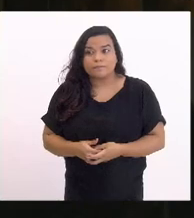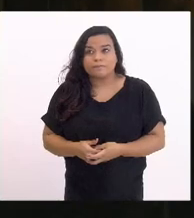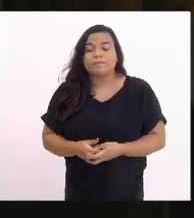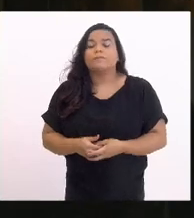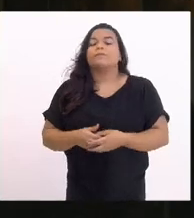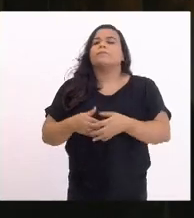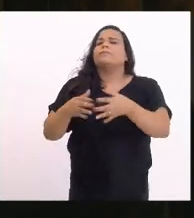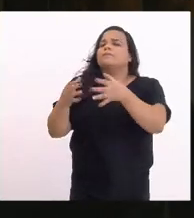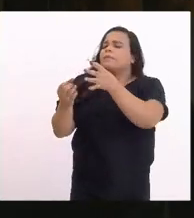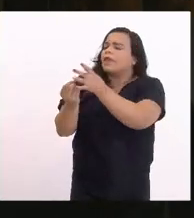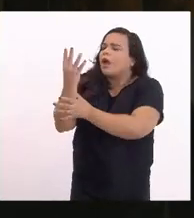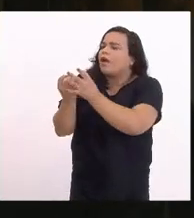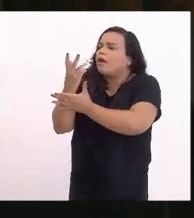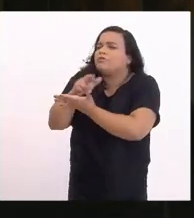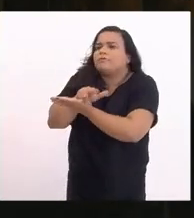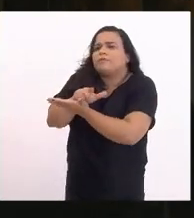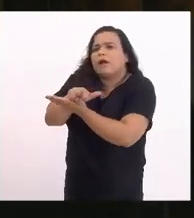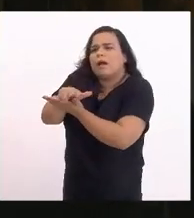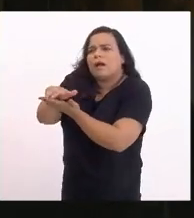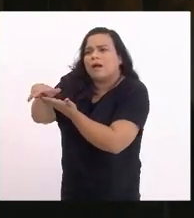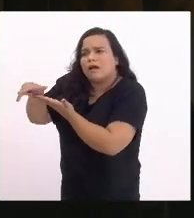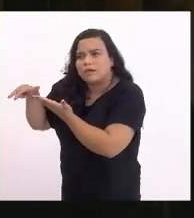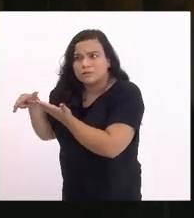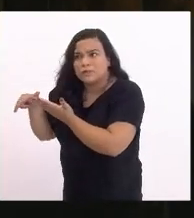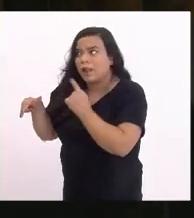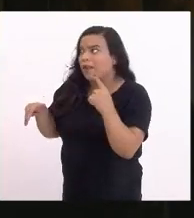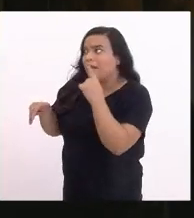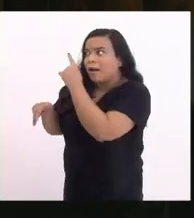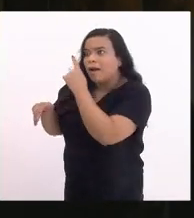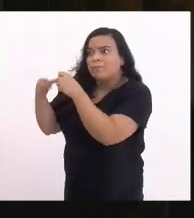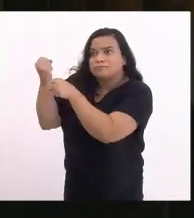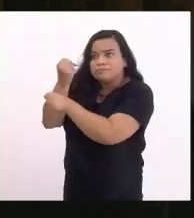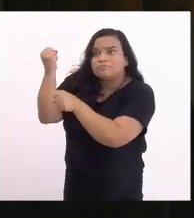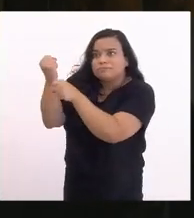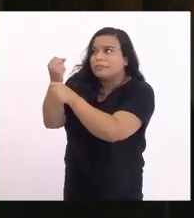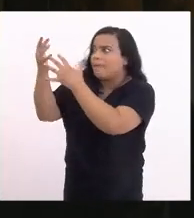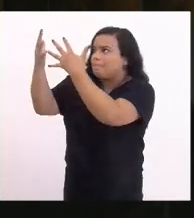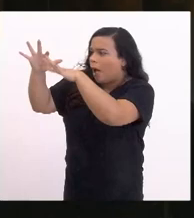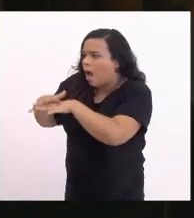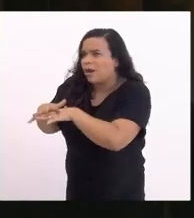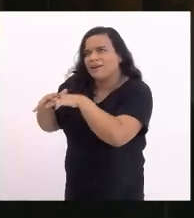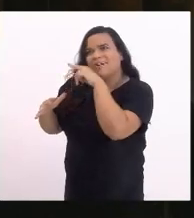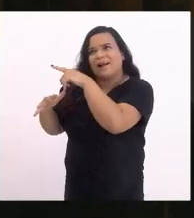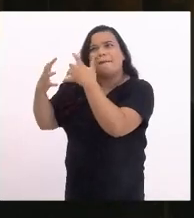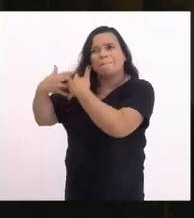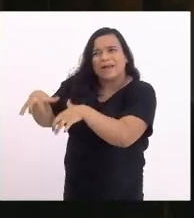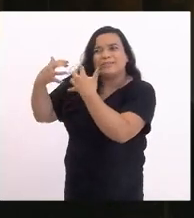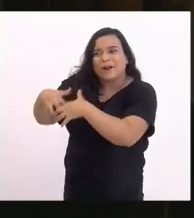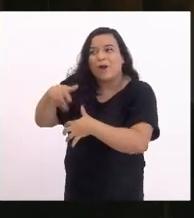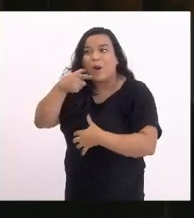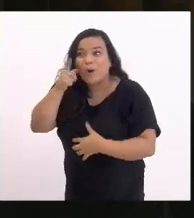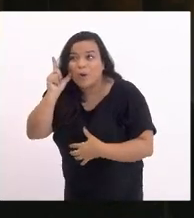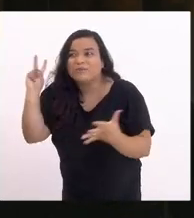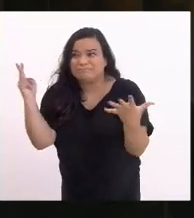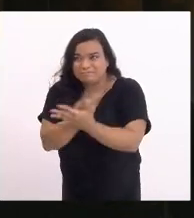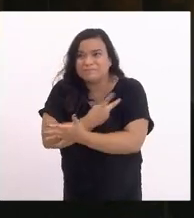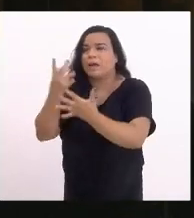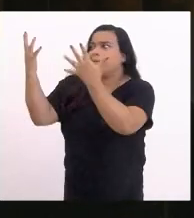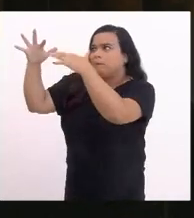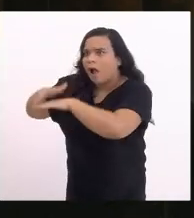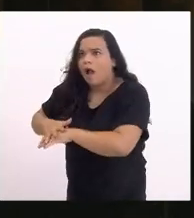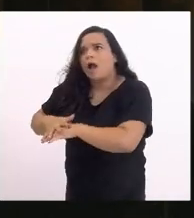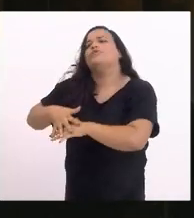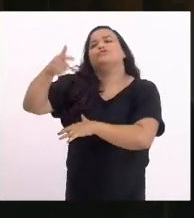As construções que vieram abaixo ontem em Petrópolis, que é a repetição de